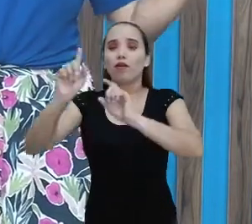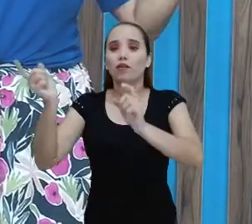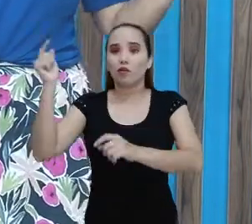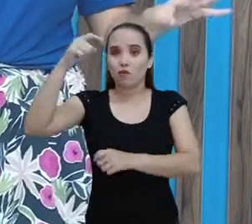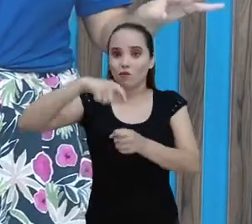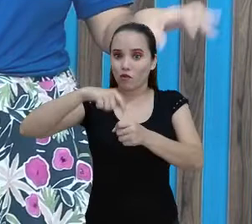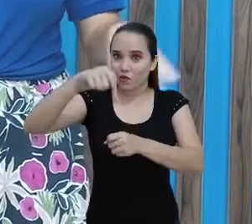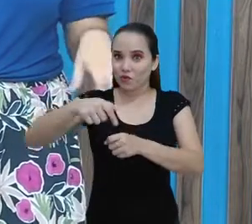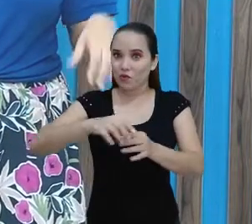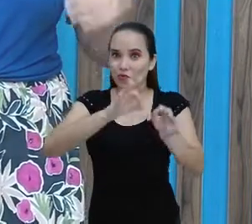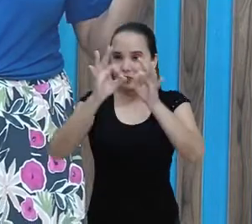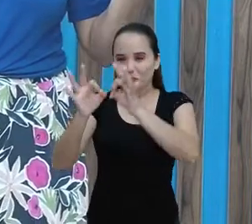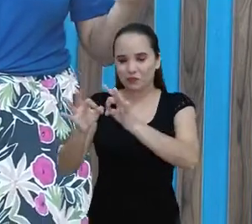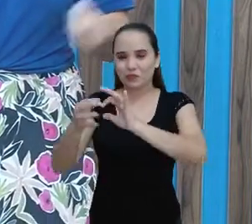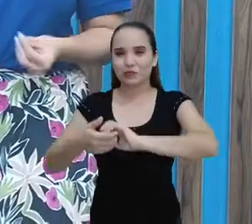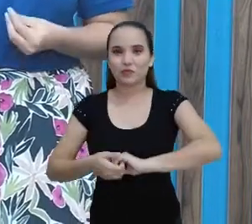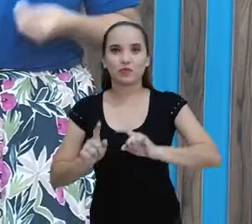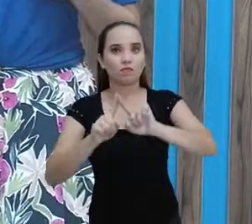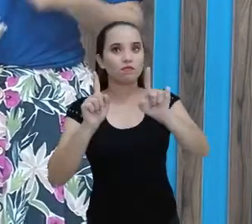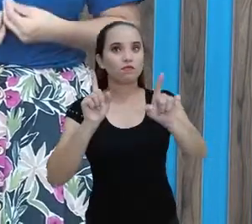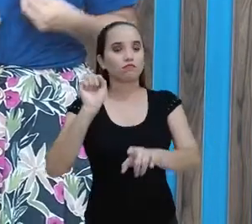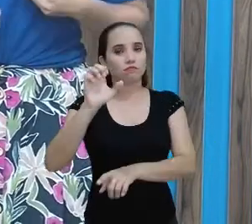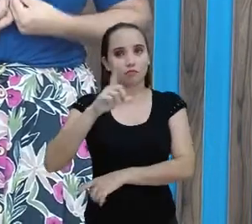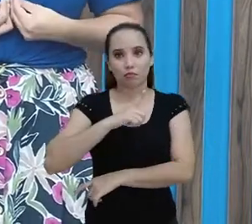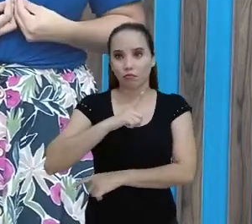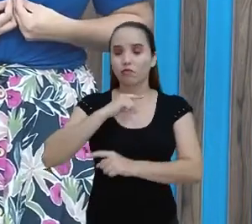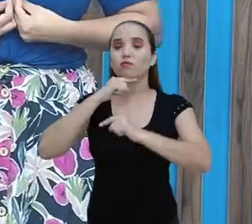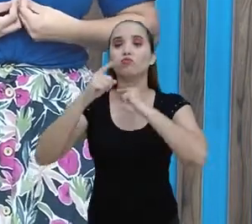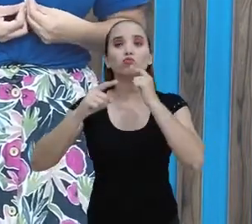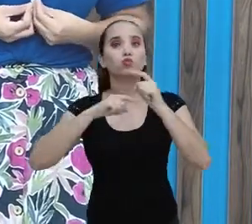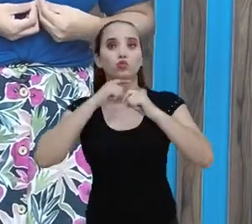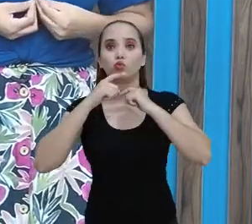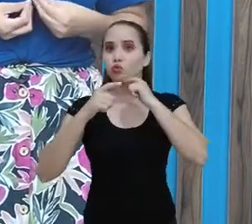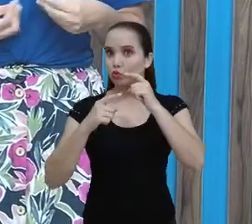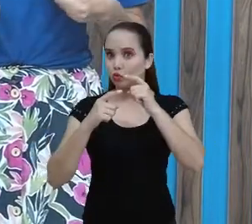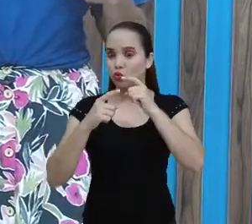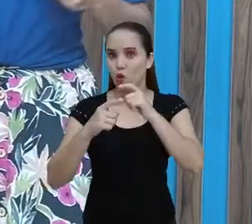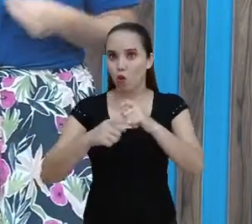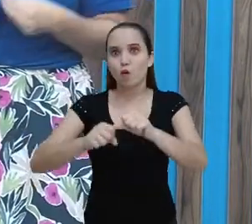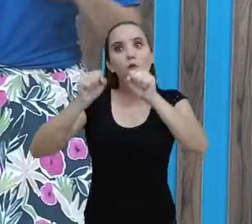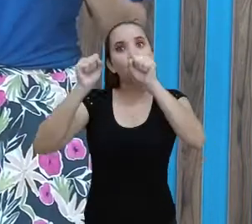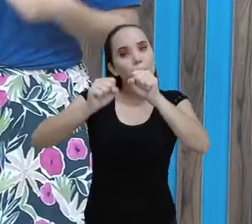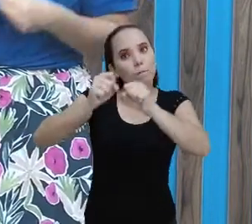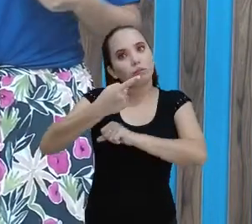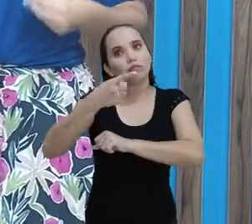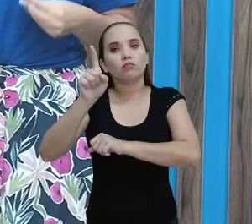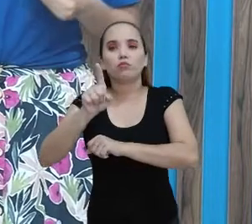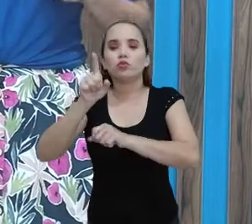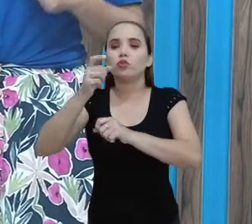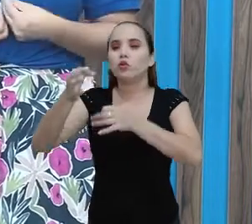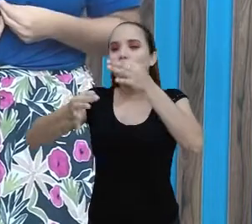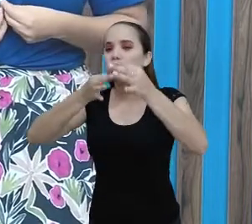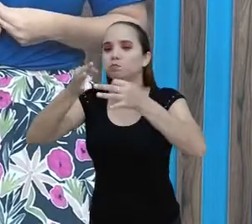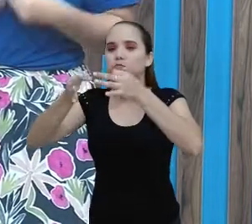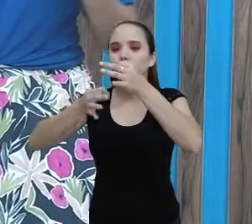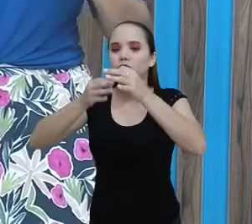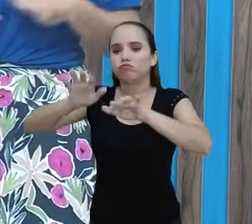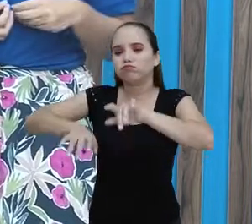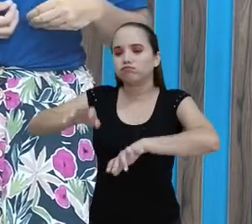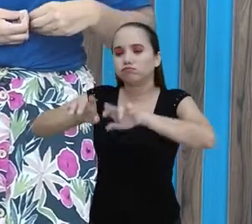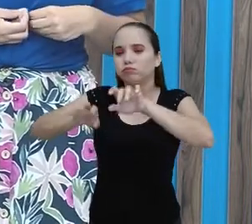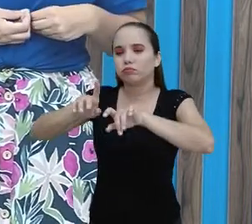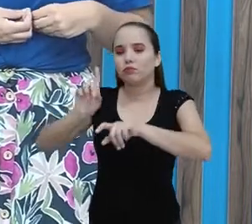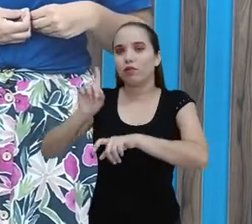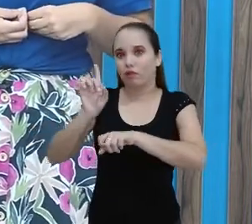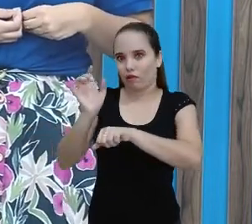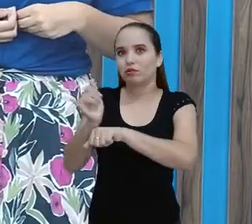troca. Mas, se vocês tiverem alguma dúvida, não hesitem em usar o campo de comentários do canal do YouTube, tá? Eu sempre